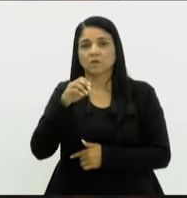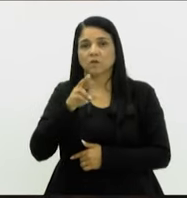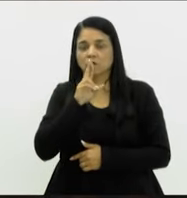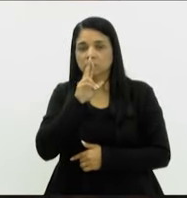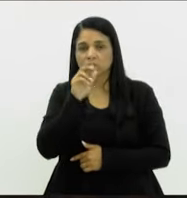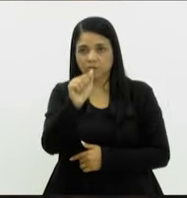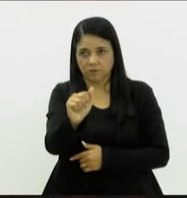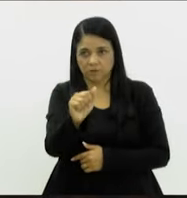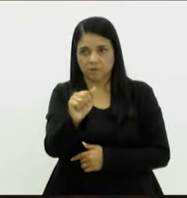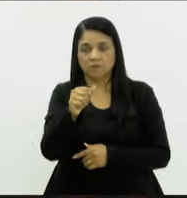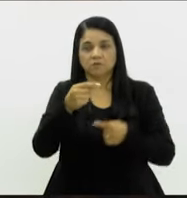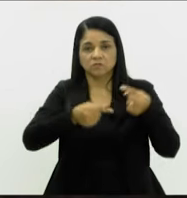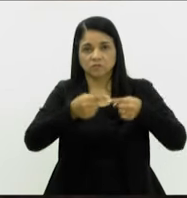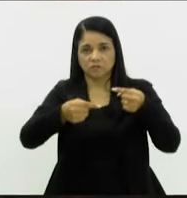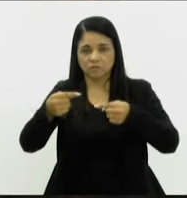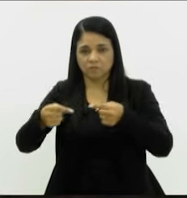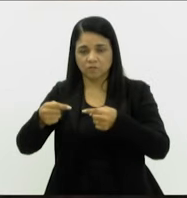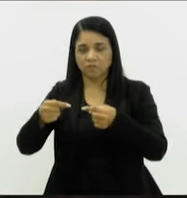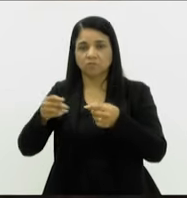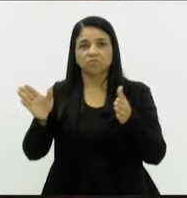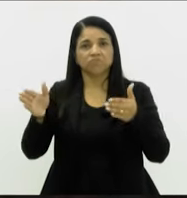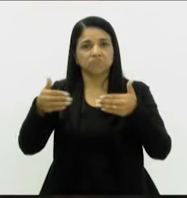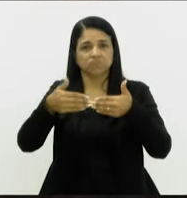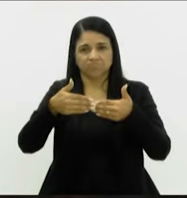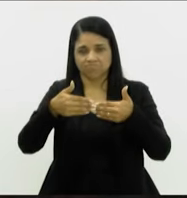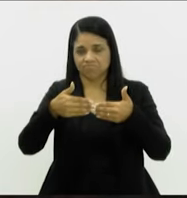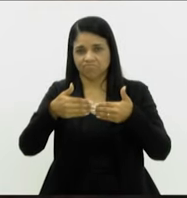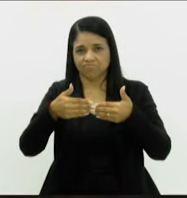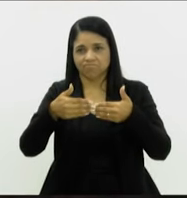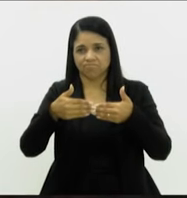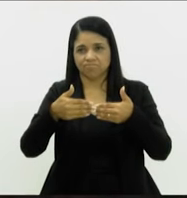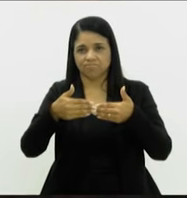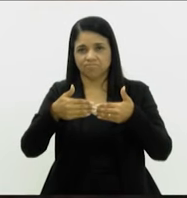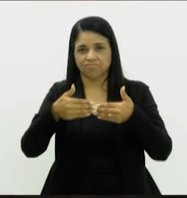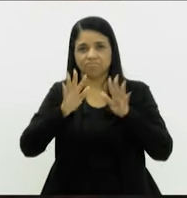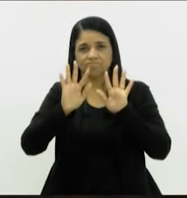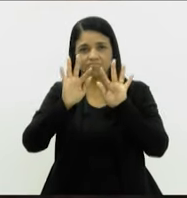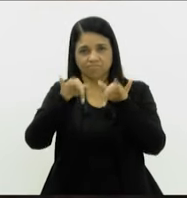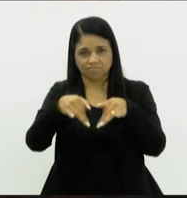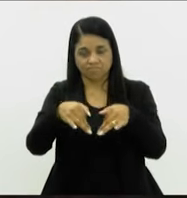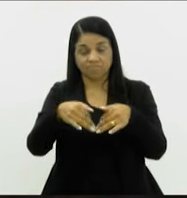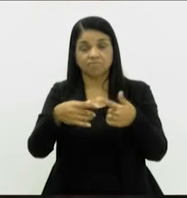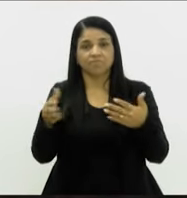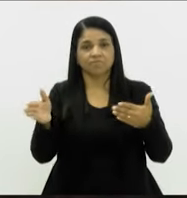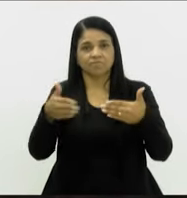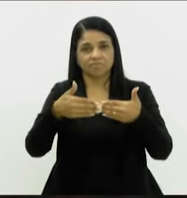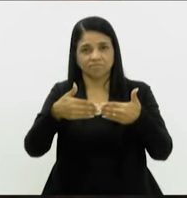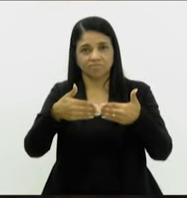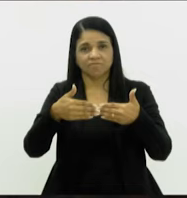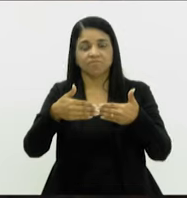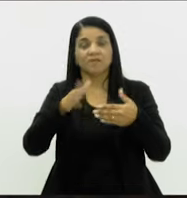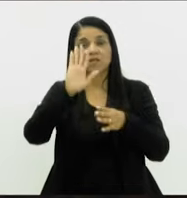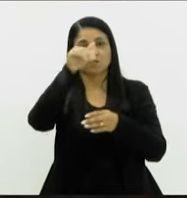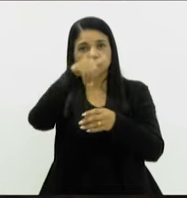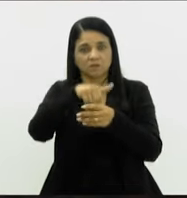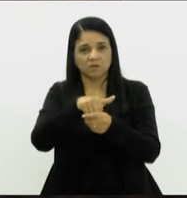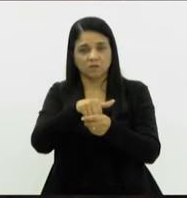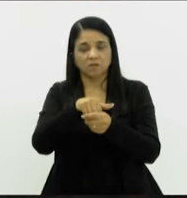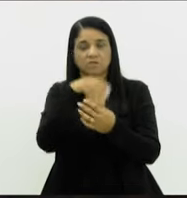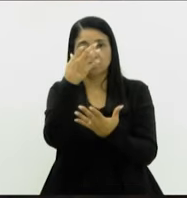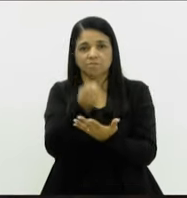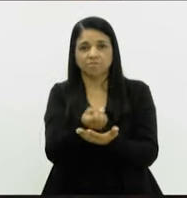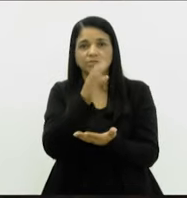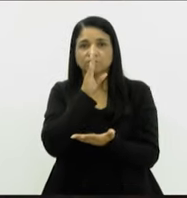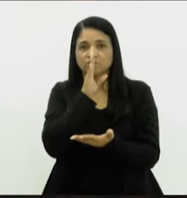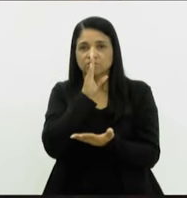discussão? Não havendo quem queira discutir, encerrada a discussão. Em votação, os senhores